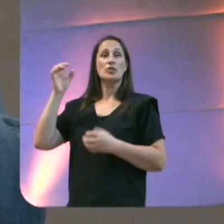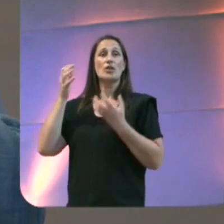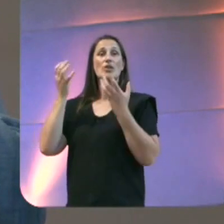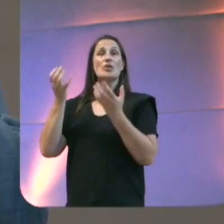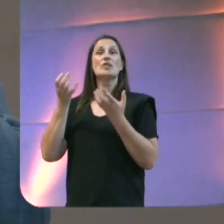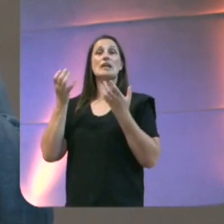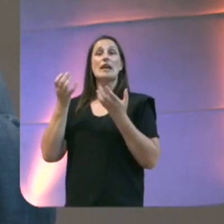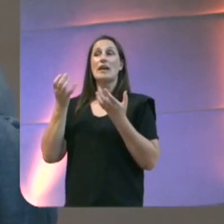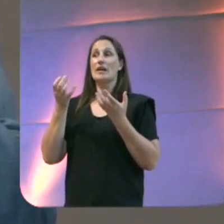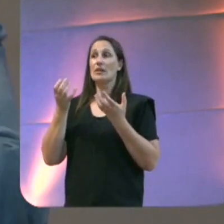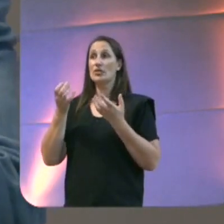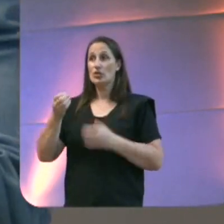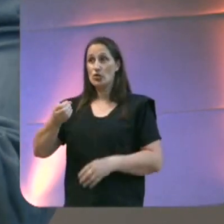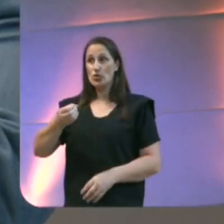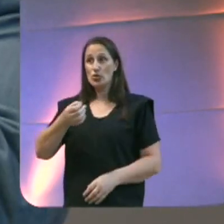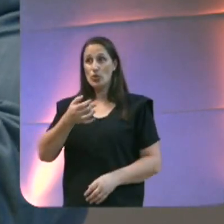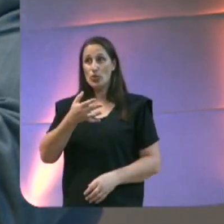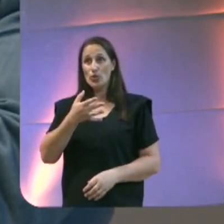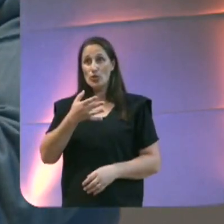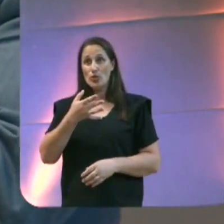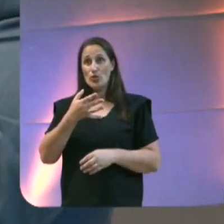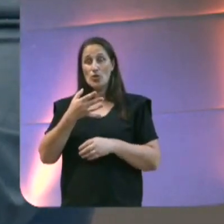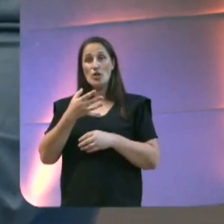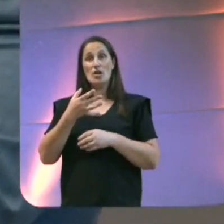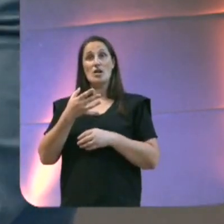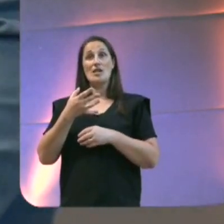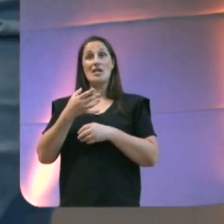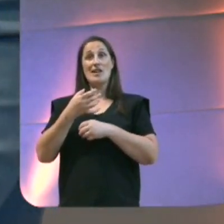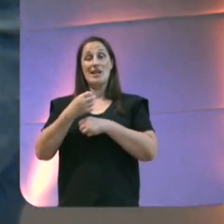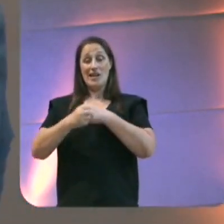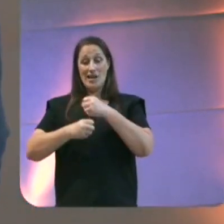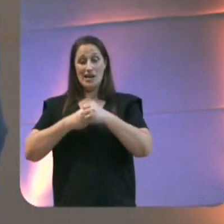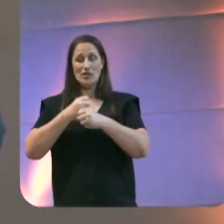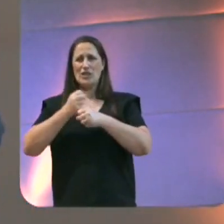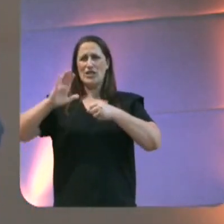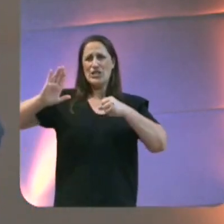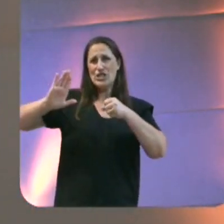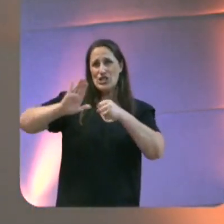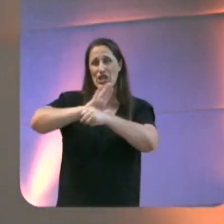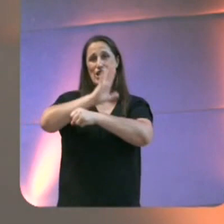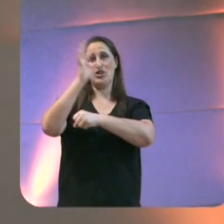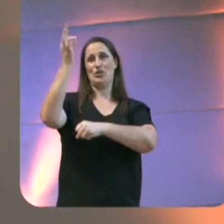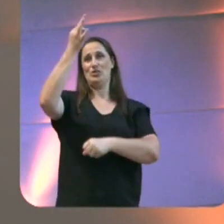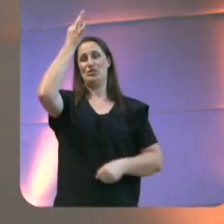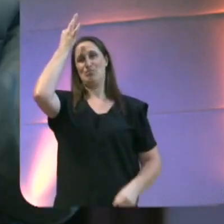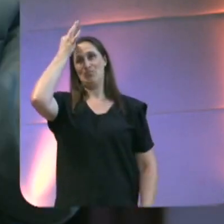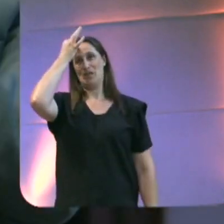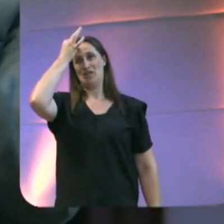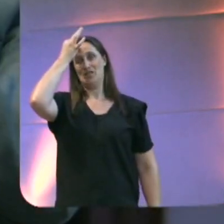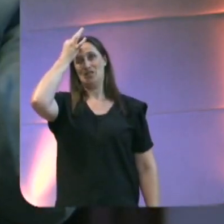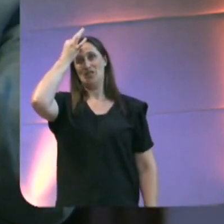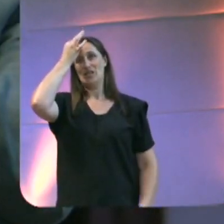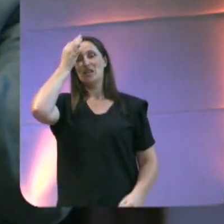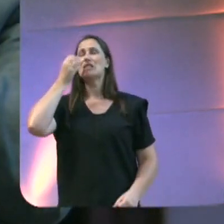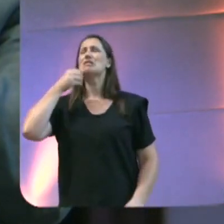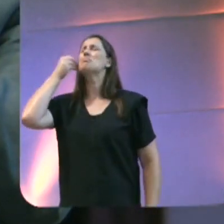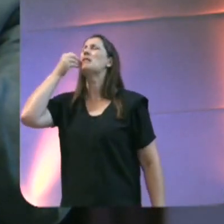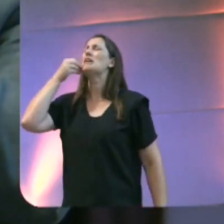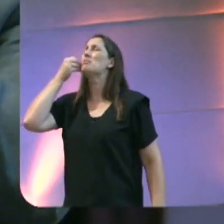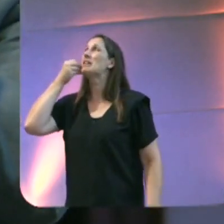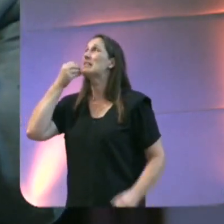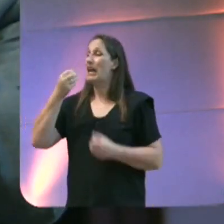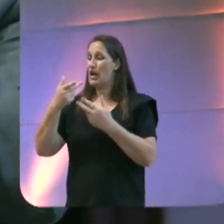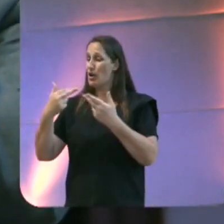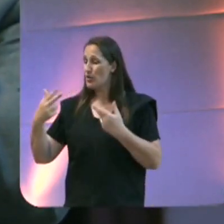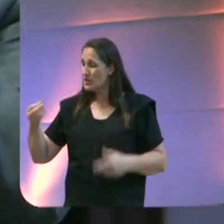ano seja o ano do tanque cheio do Espírito Santo. Eu quero experimentar as coisas